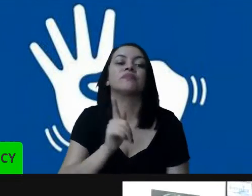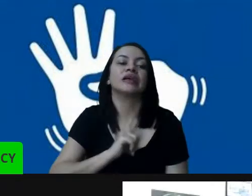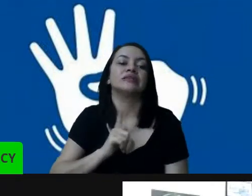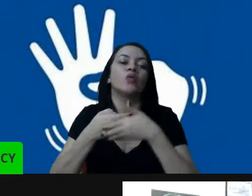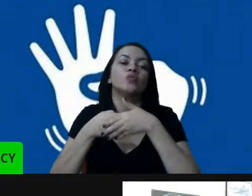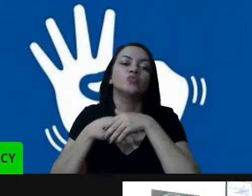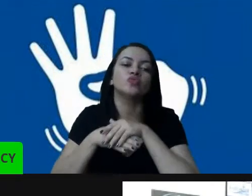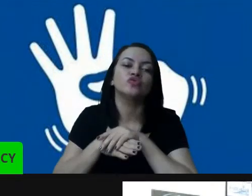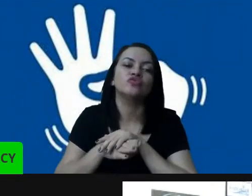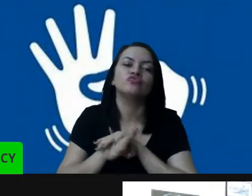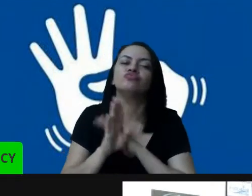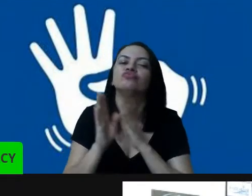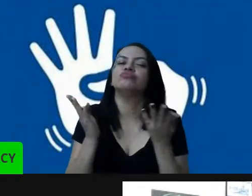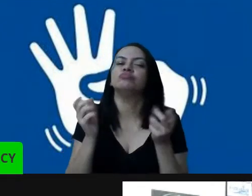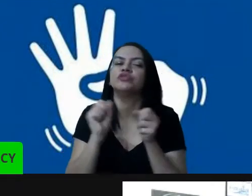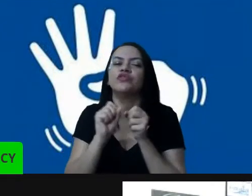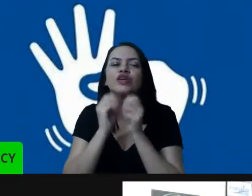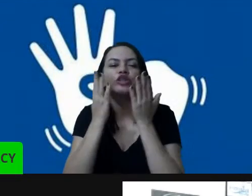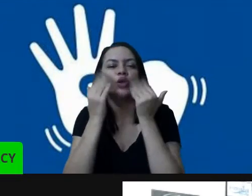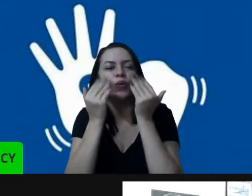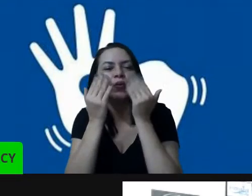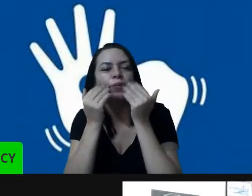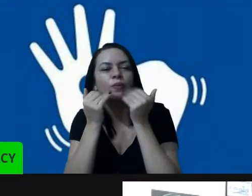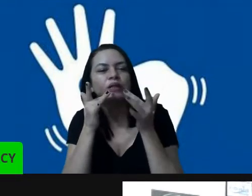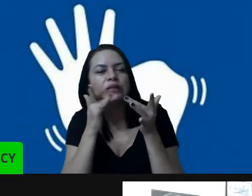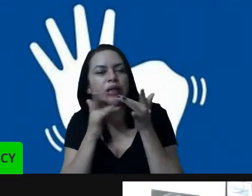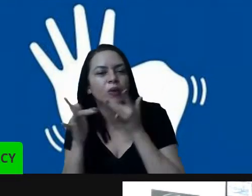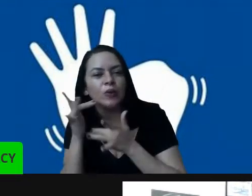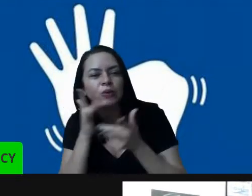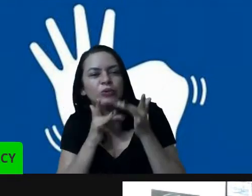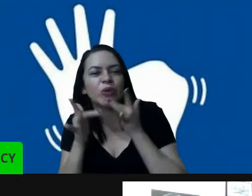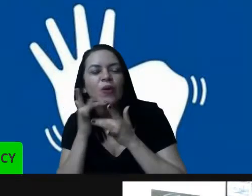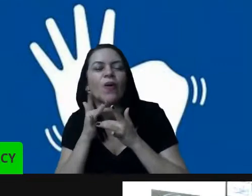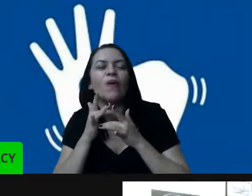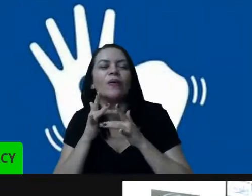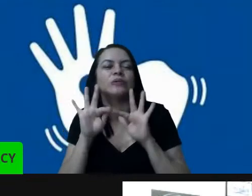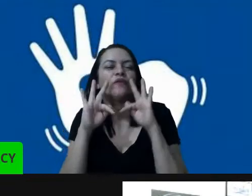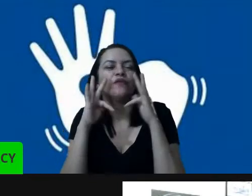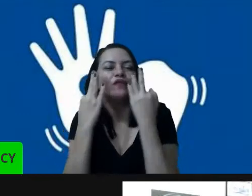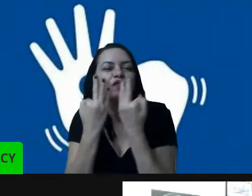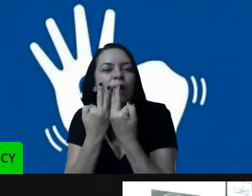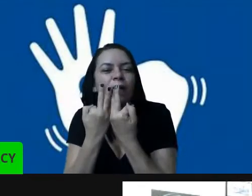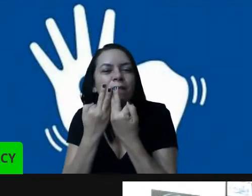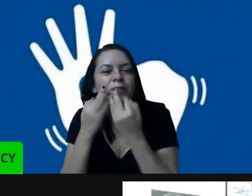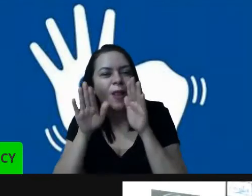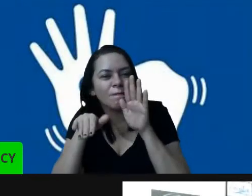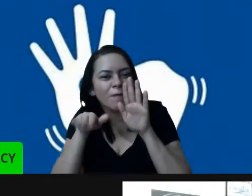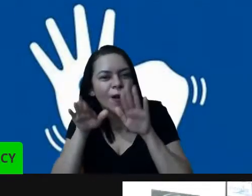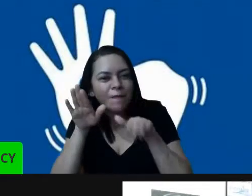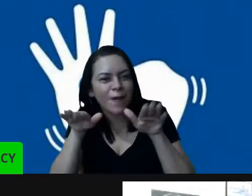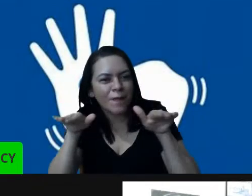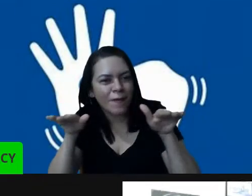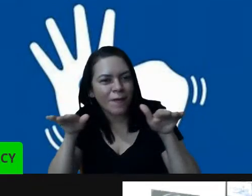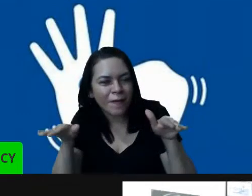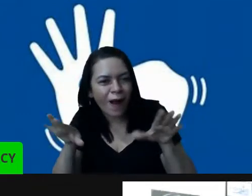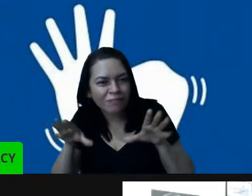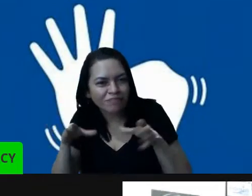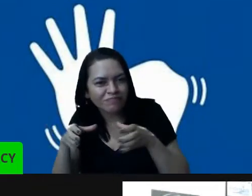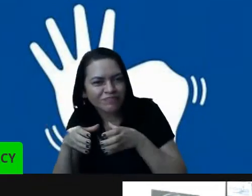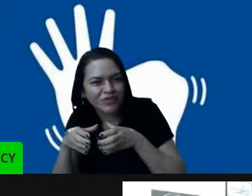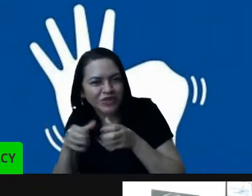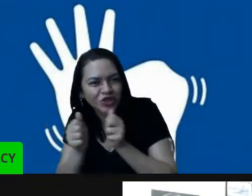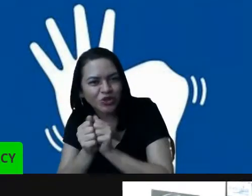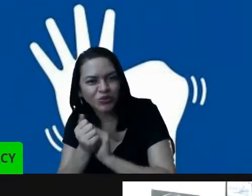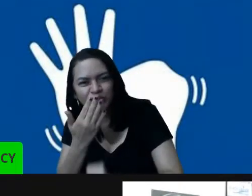de reunir a nossa família, né, de comer junto e tudo. Em São João, vamos fazer isso, domingo.